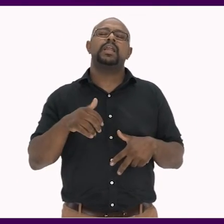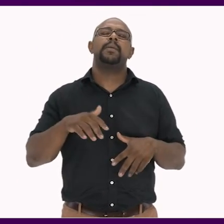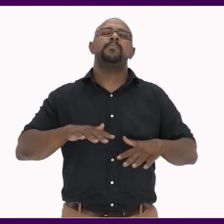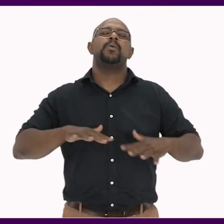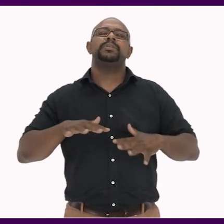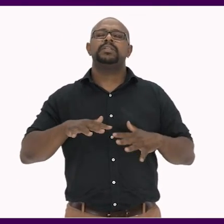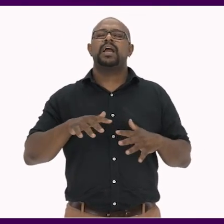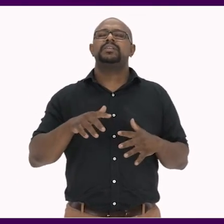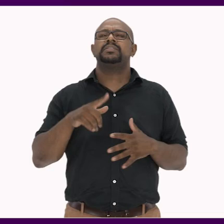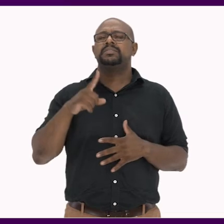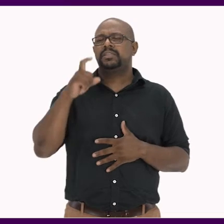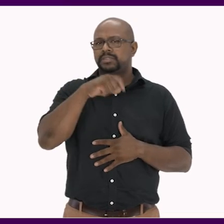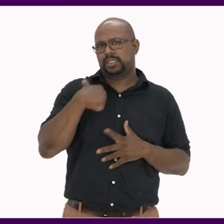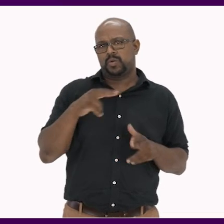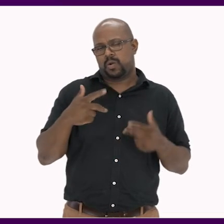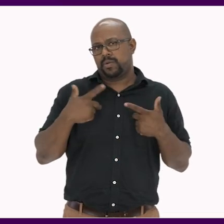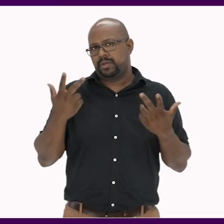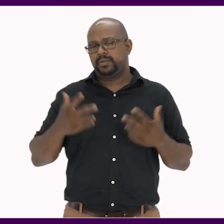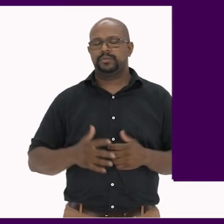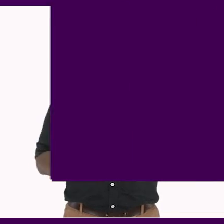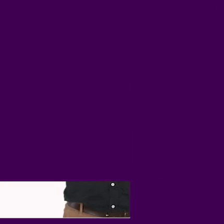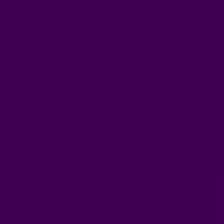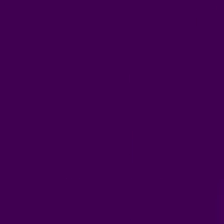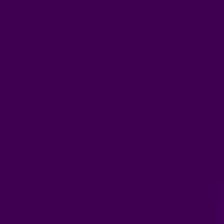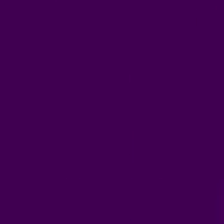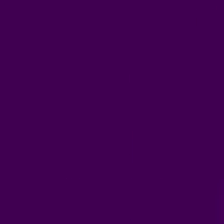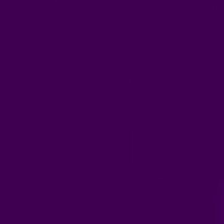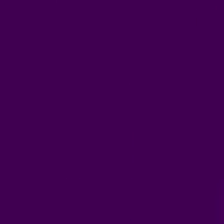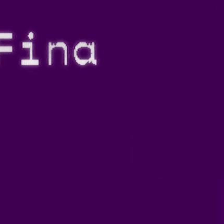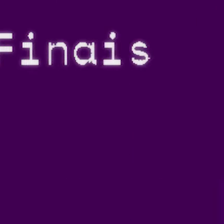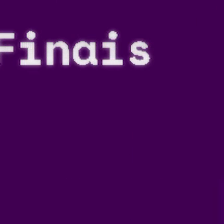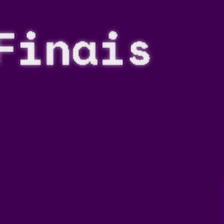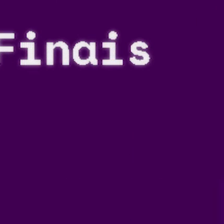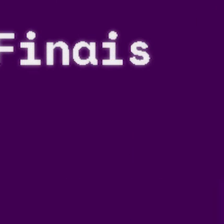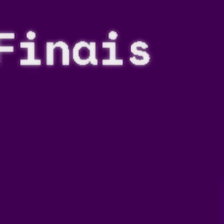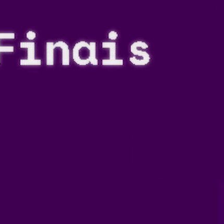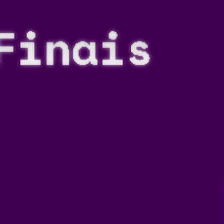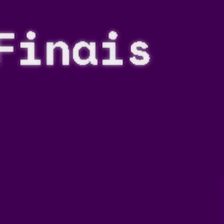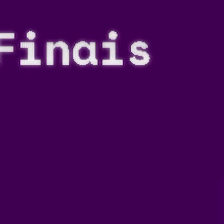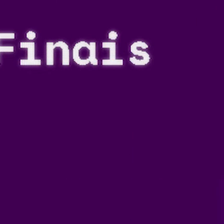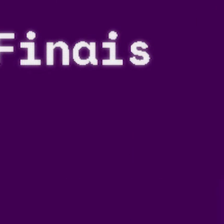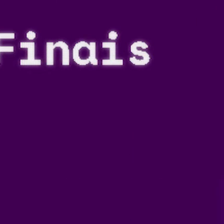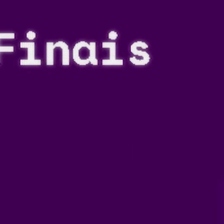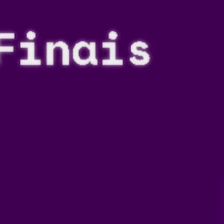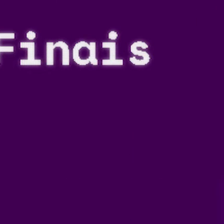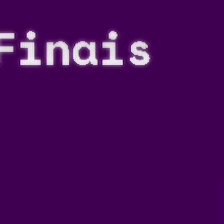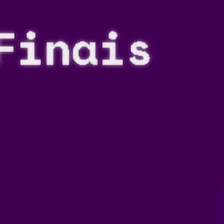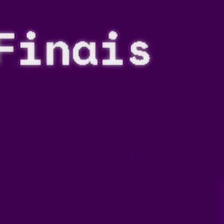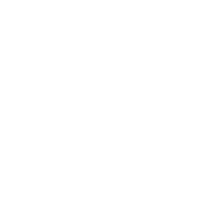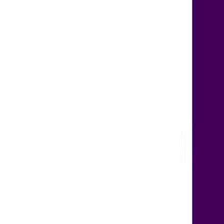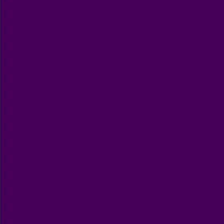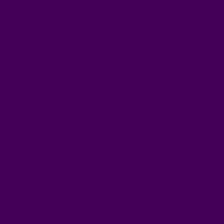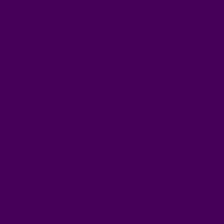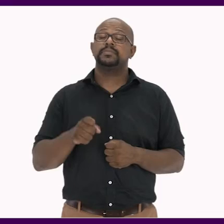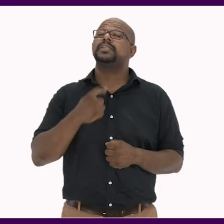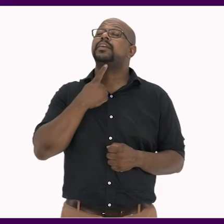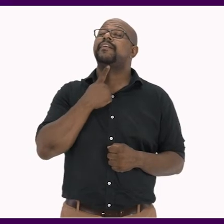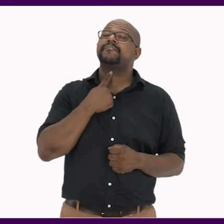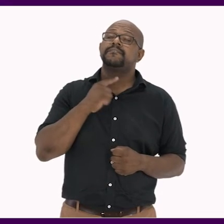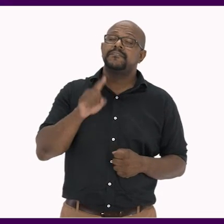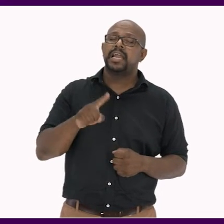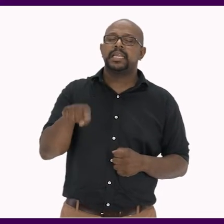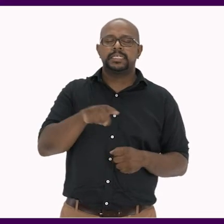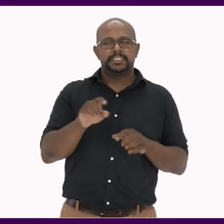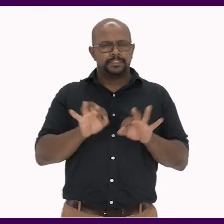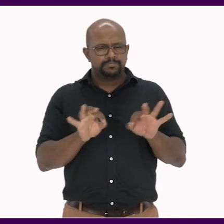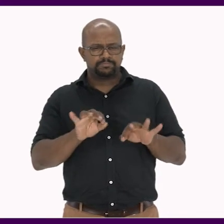têm mobilidade reduzida, como eu, por exemplo. Texto: considerações finais. O desejo